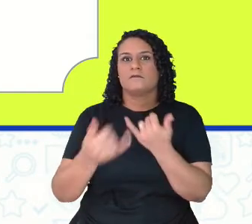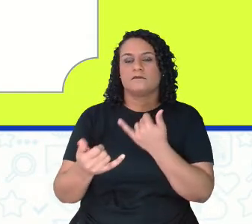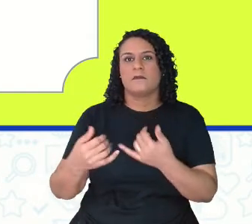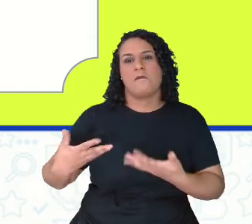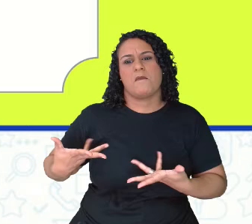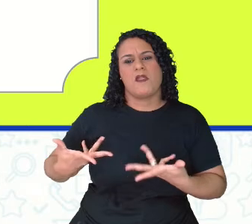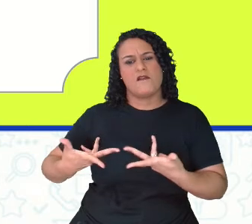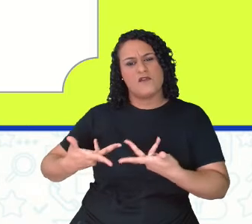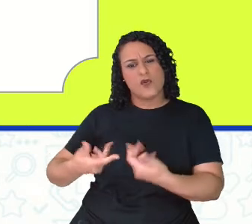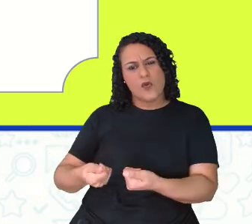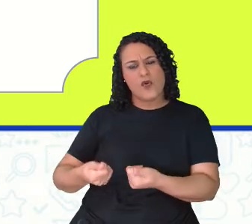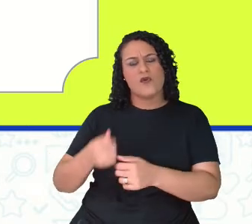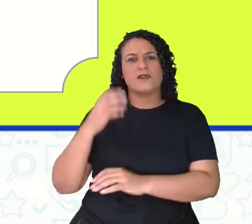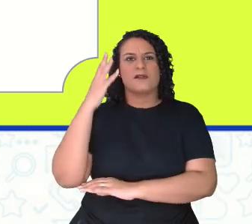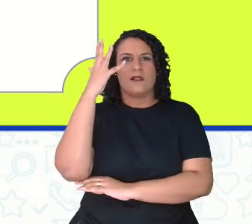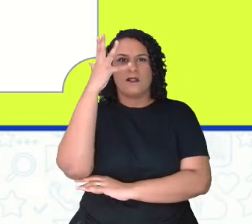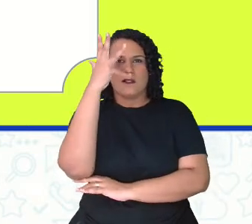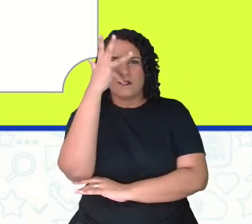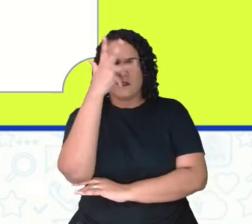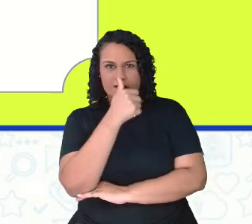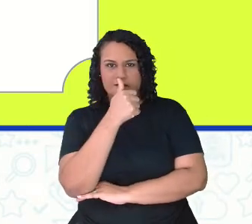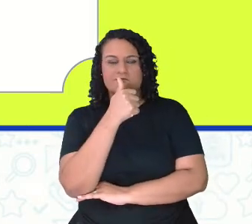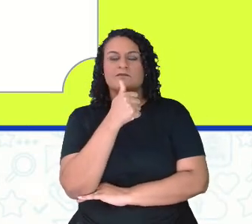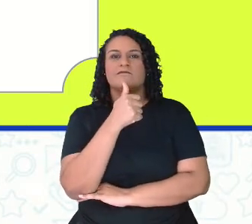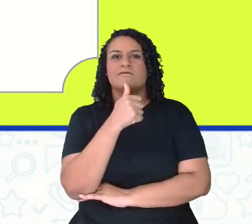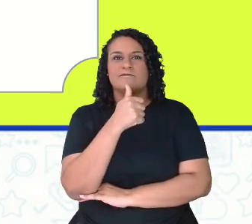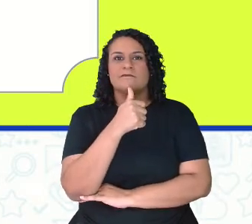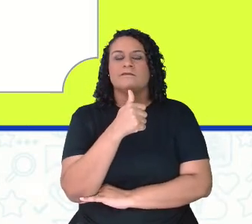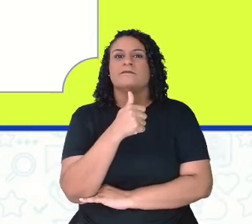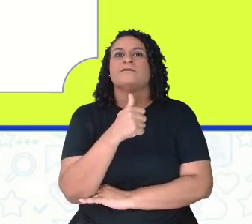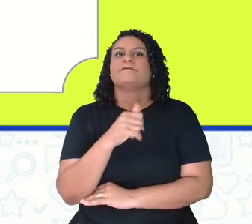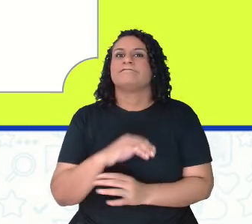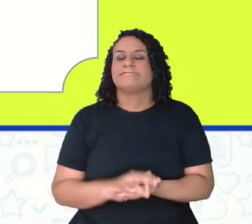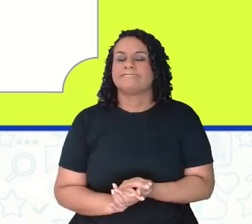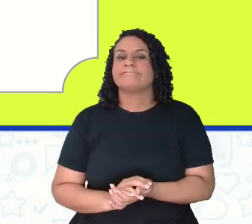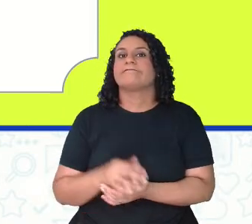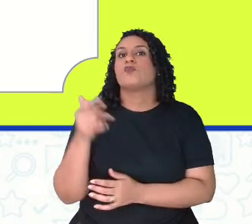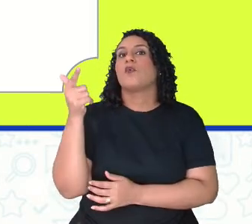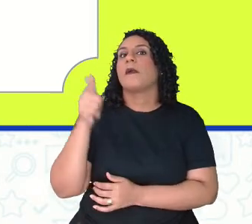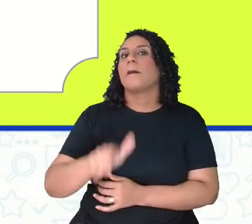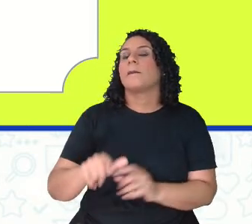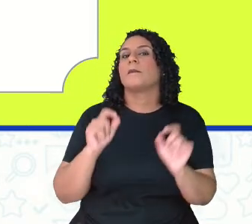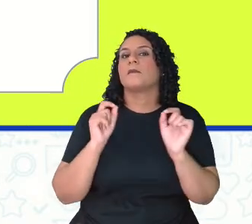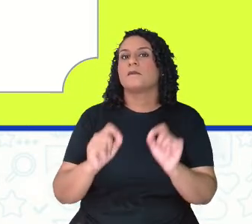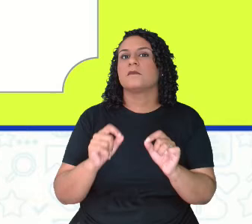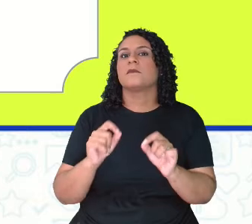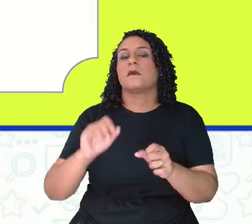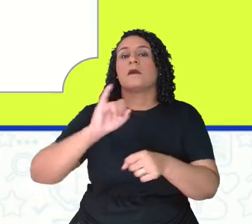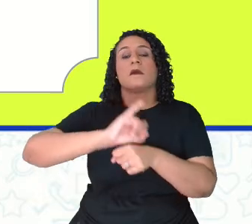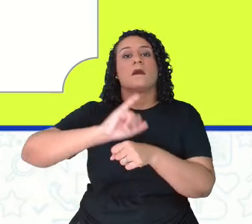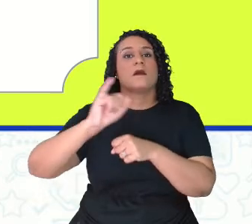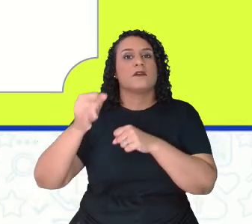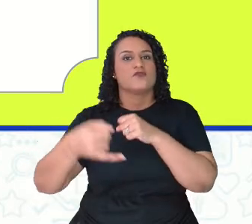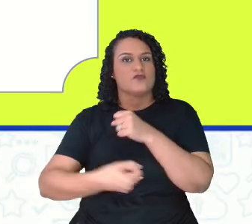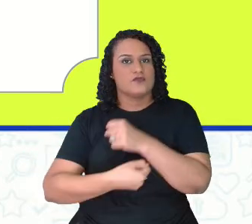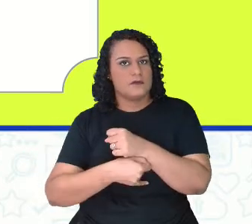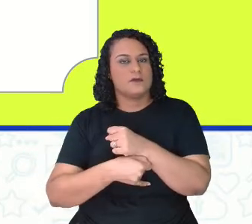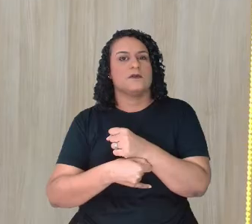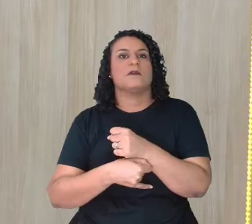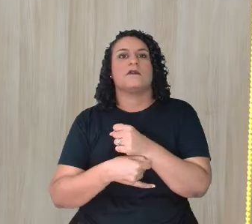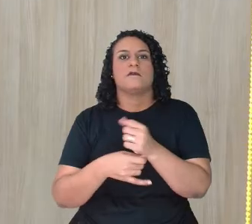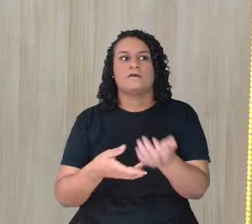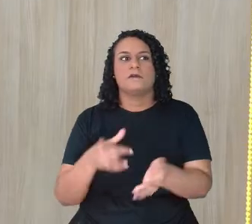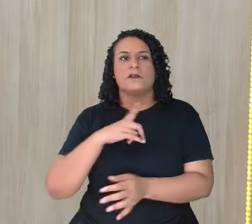maravilhosa, linda, não é? Eu estou repetindo um adjetivo, né, dando